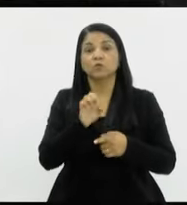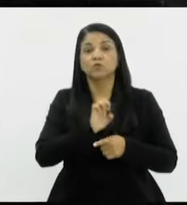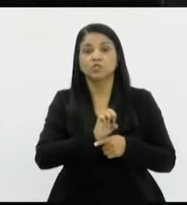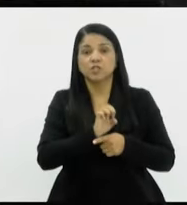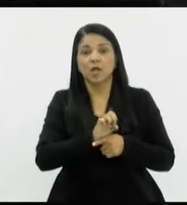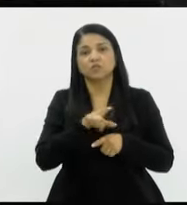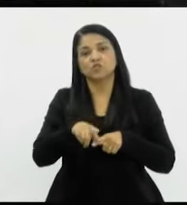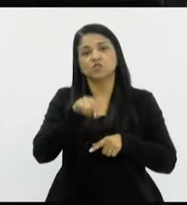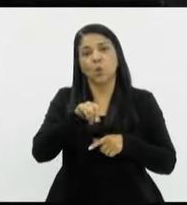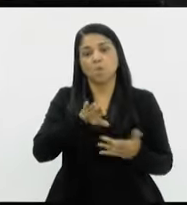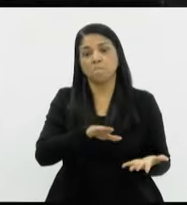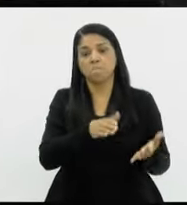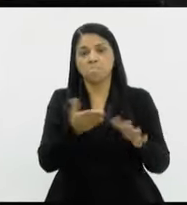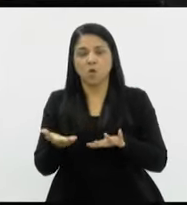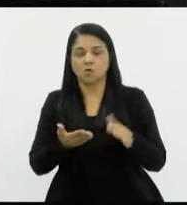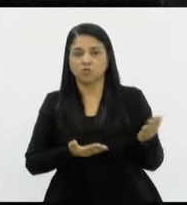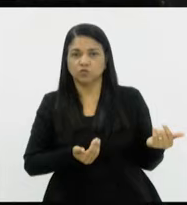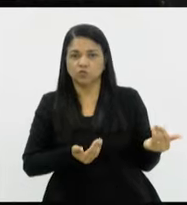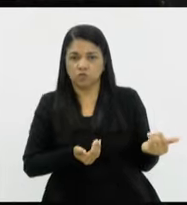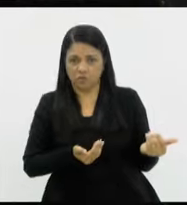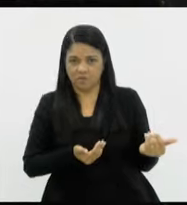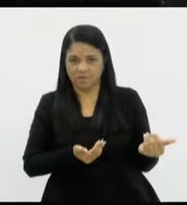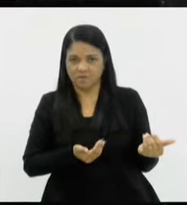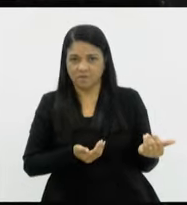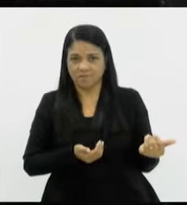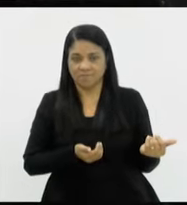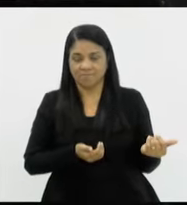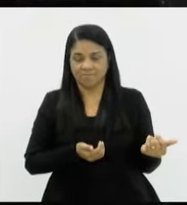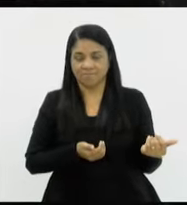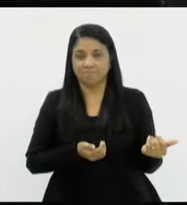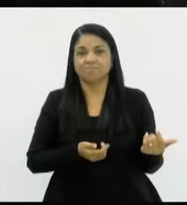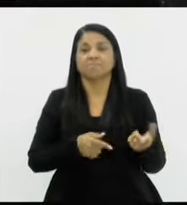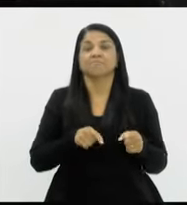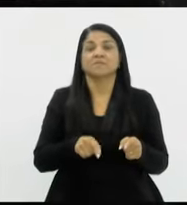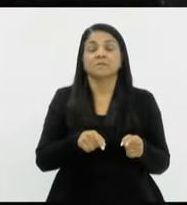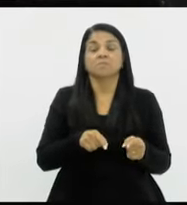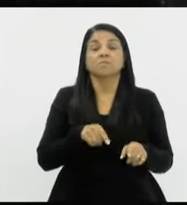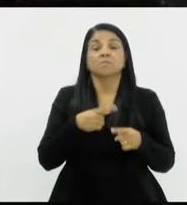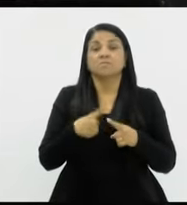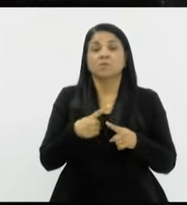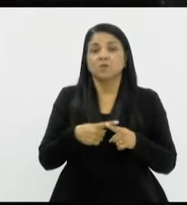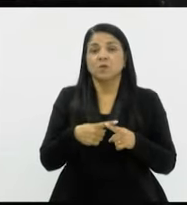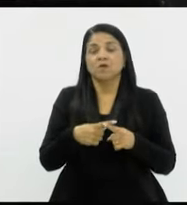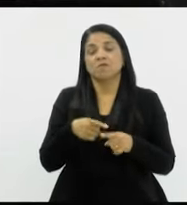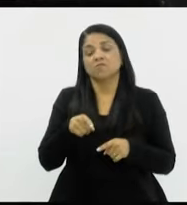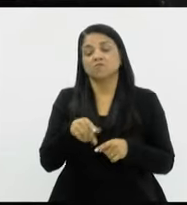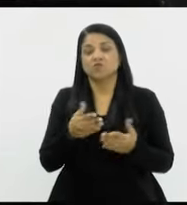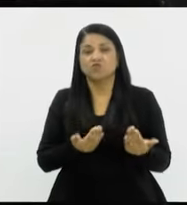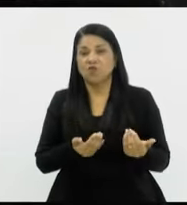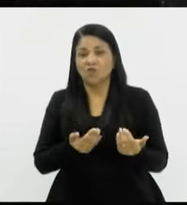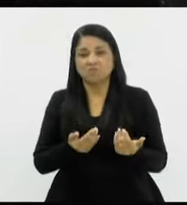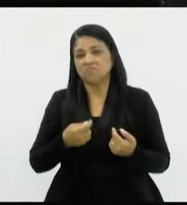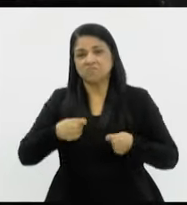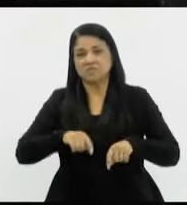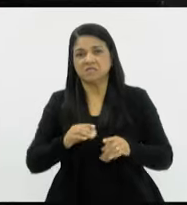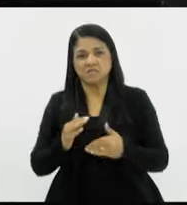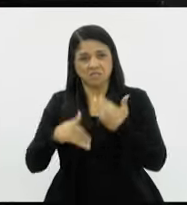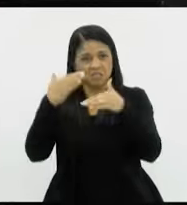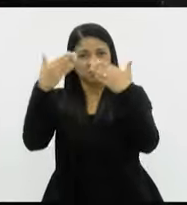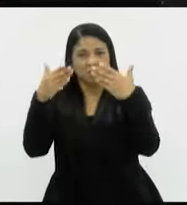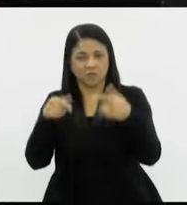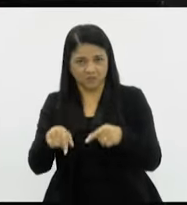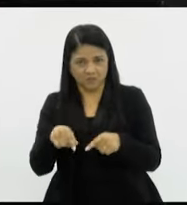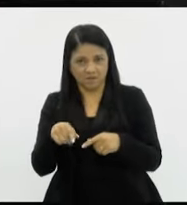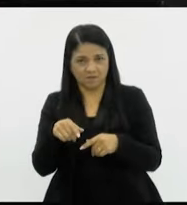o seu crescimento social, do que a sua contribuição para a sociedade. É um estado que mata muito mais do